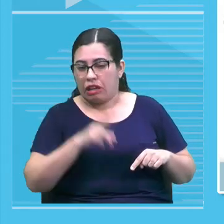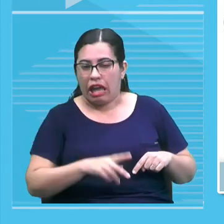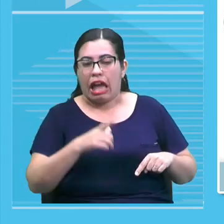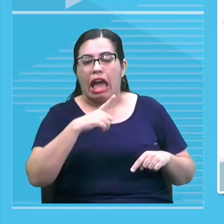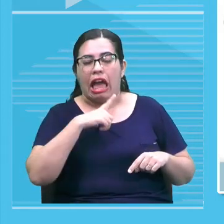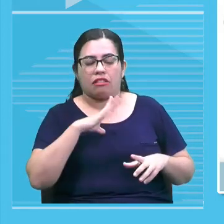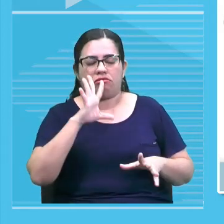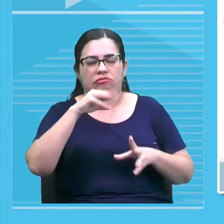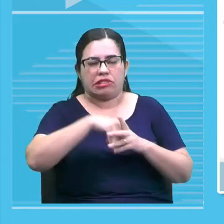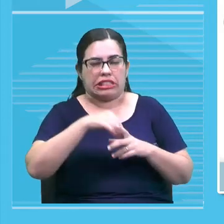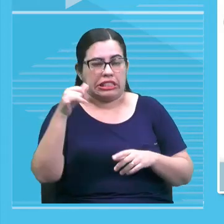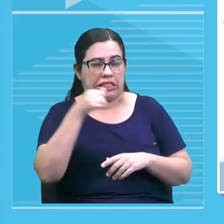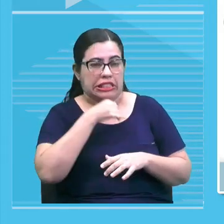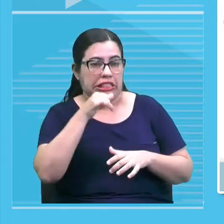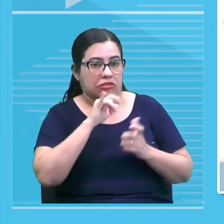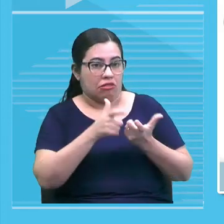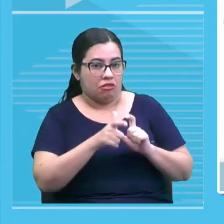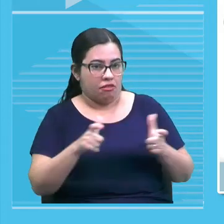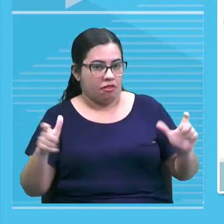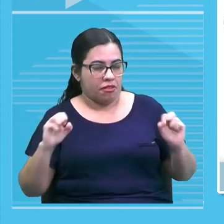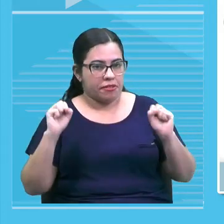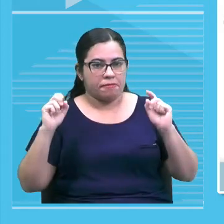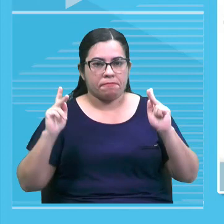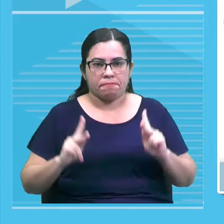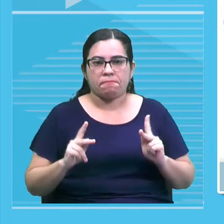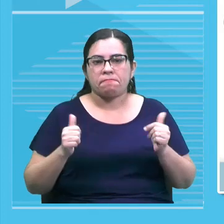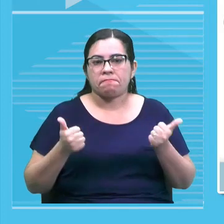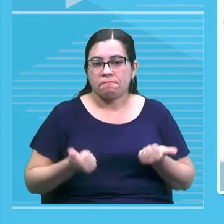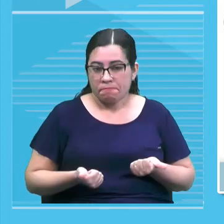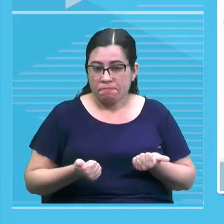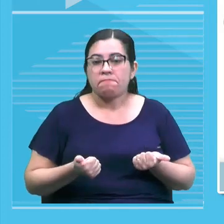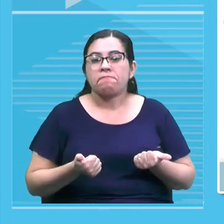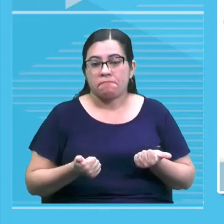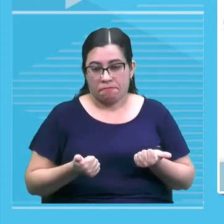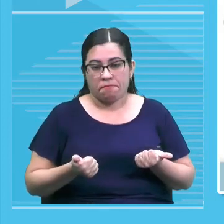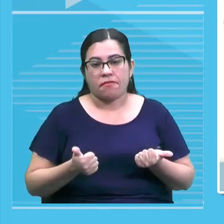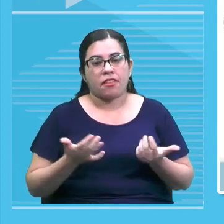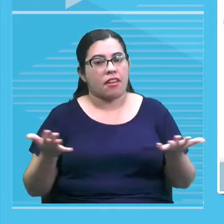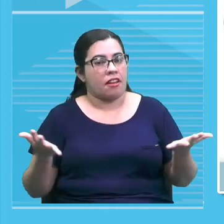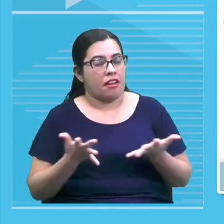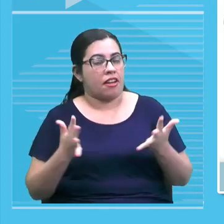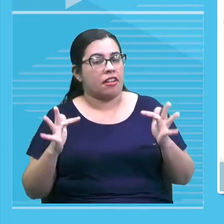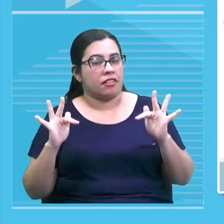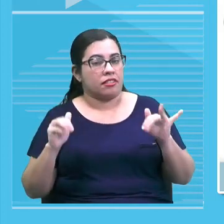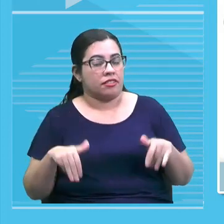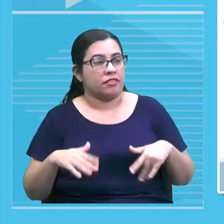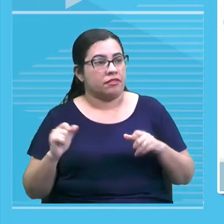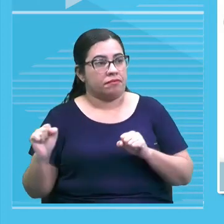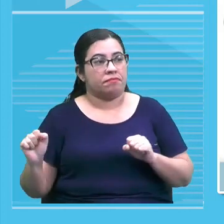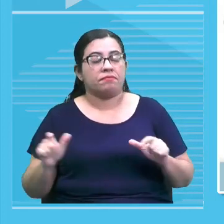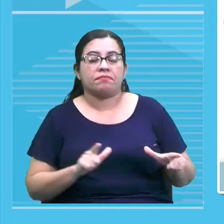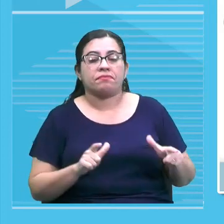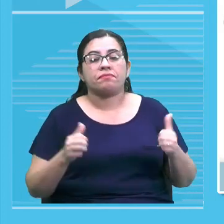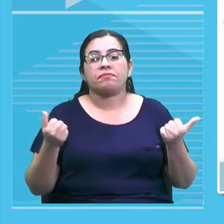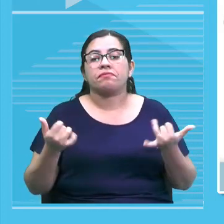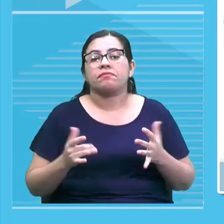taxa de energia Beleza então só para finalizar essa telinha